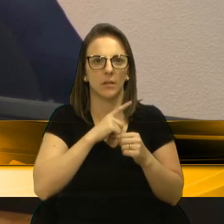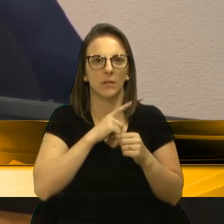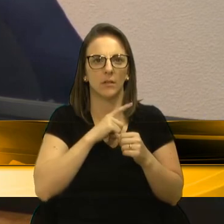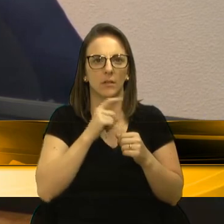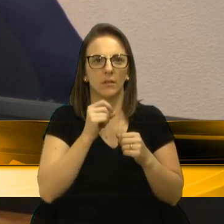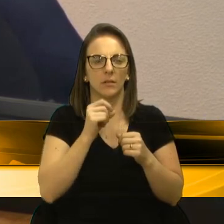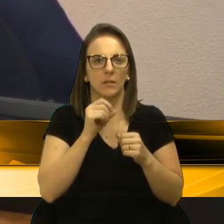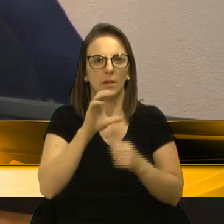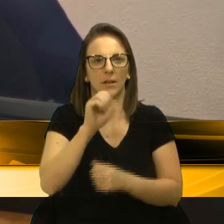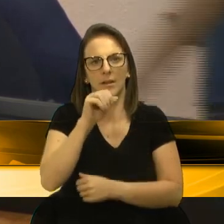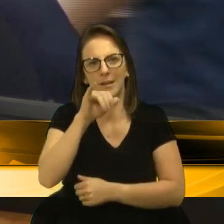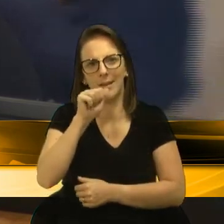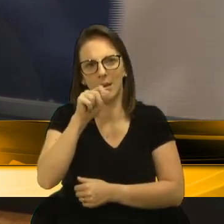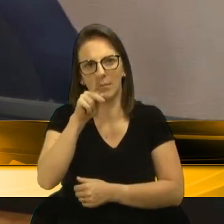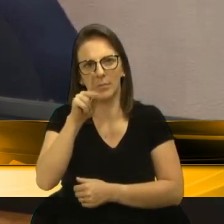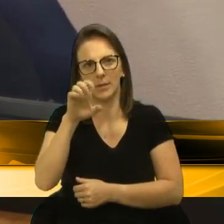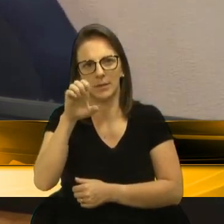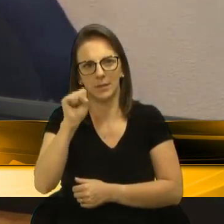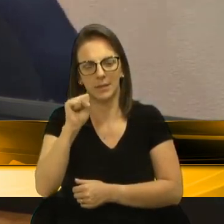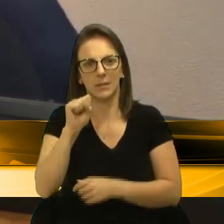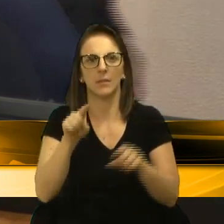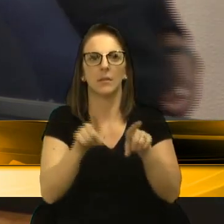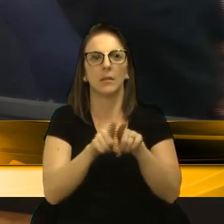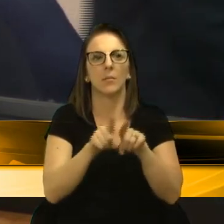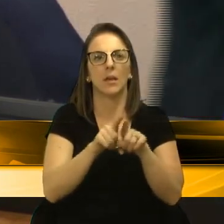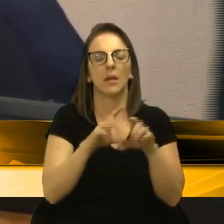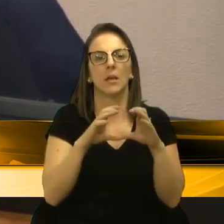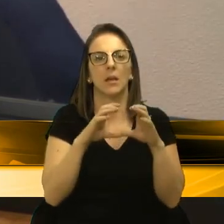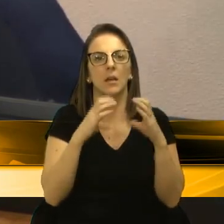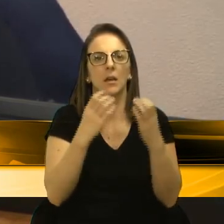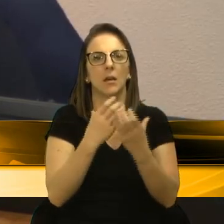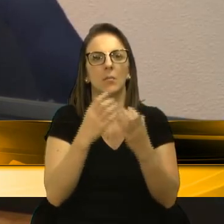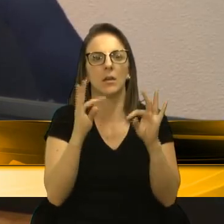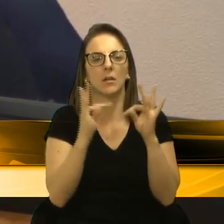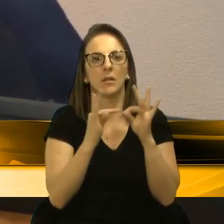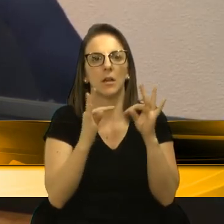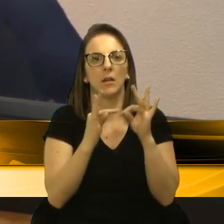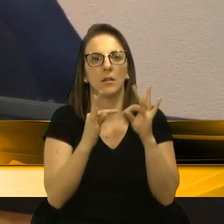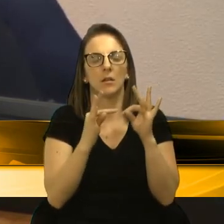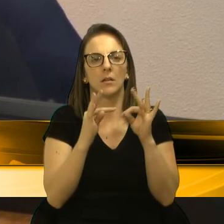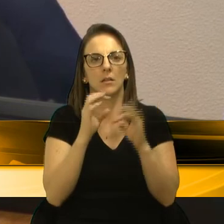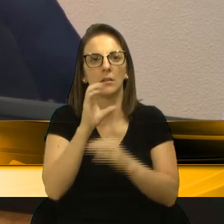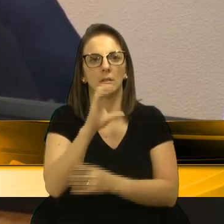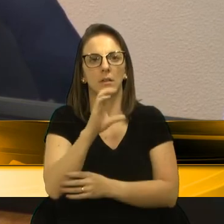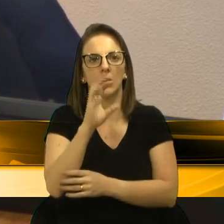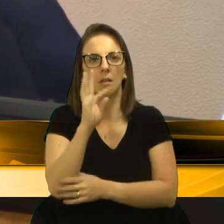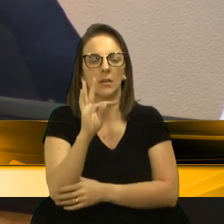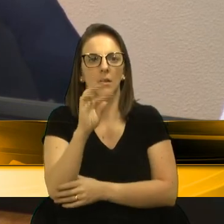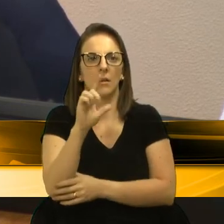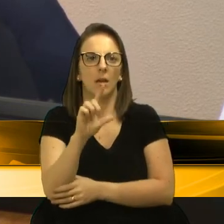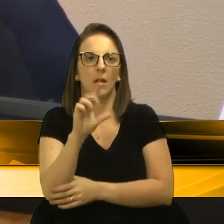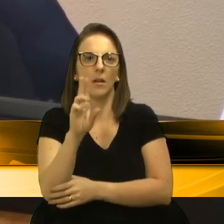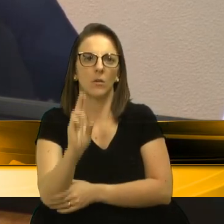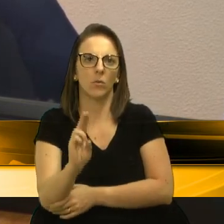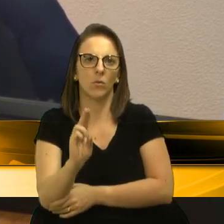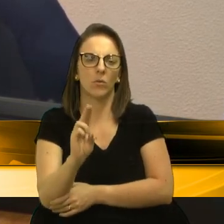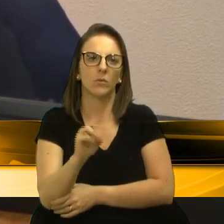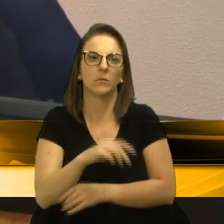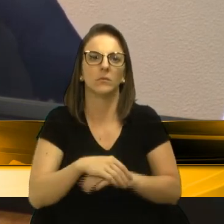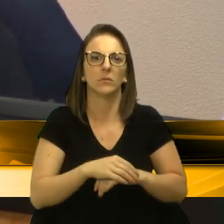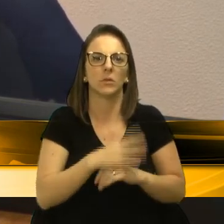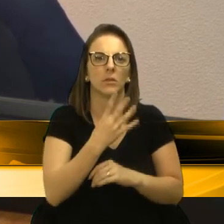CAIEPS, e deliberação pela Câmara Técnica de Legislação Urbanística, CTLU, atendido o disposto do artigo 158 da